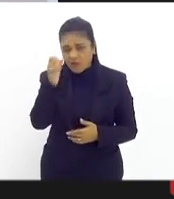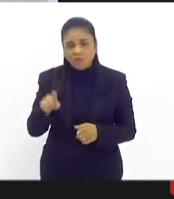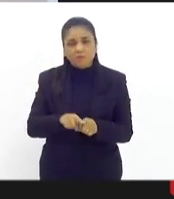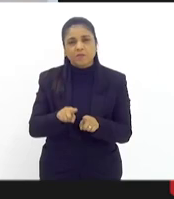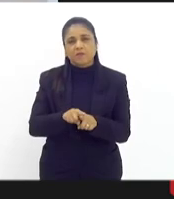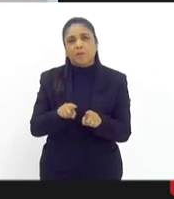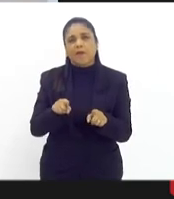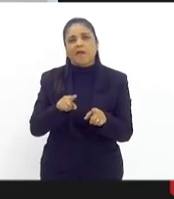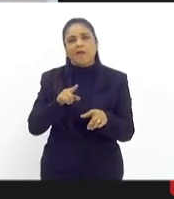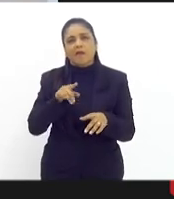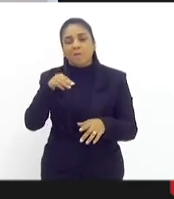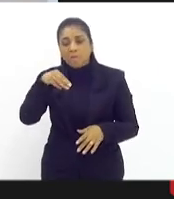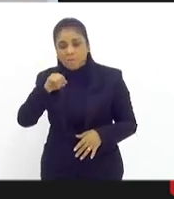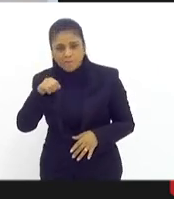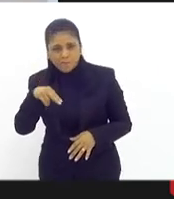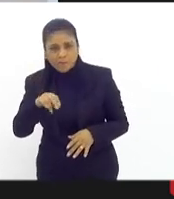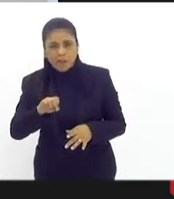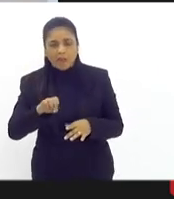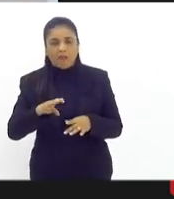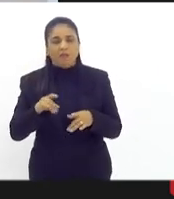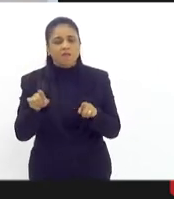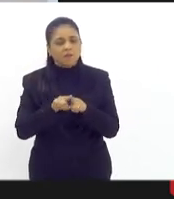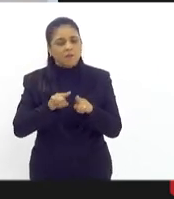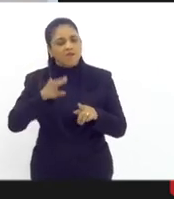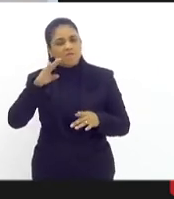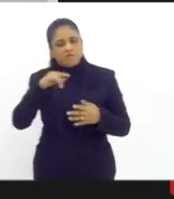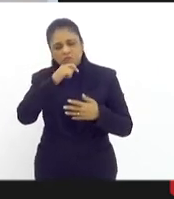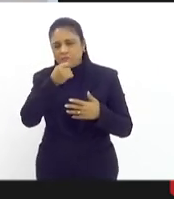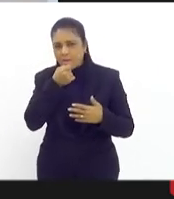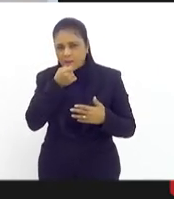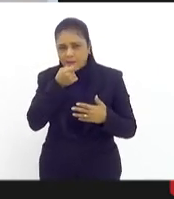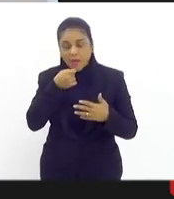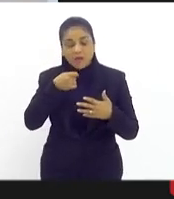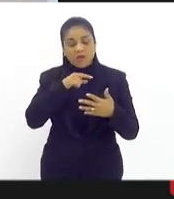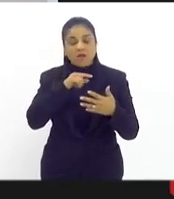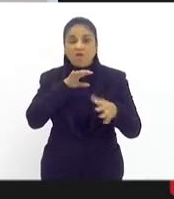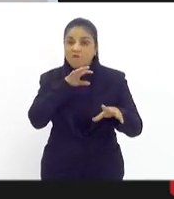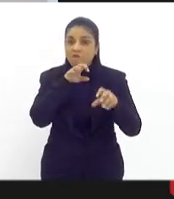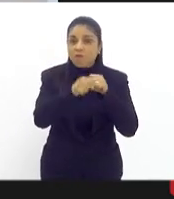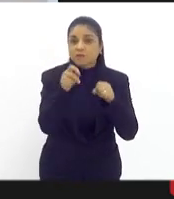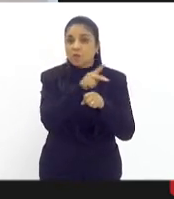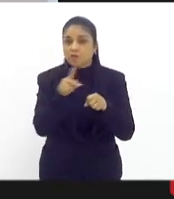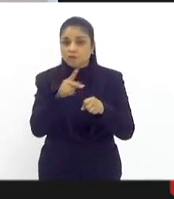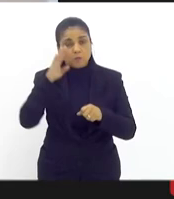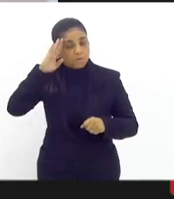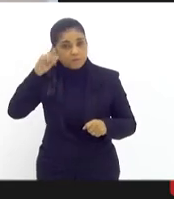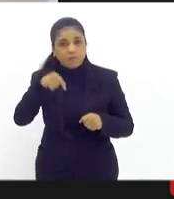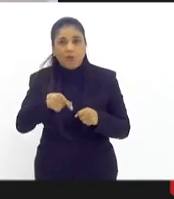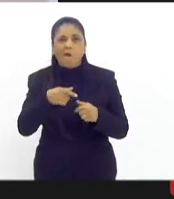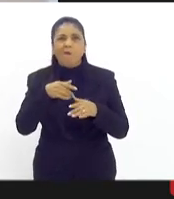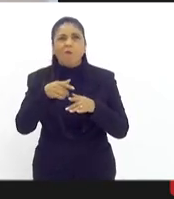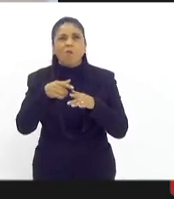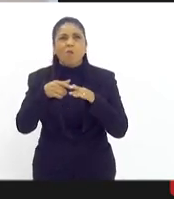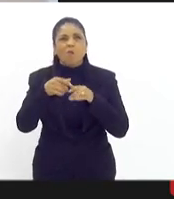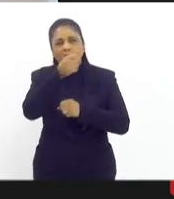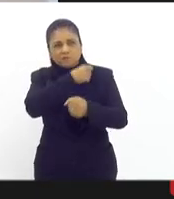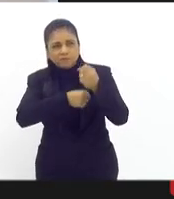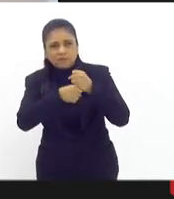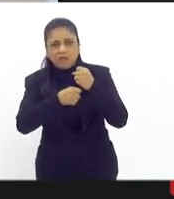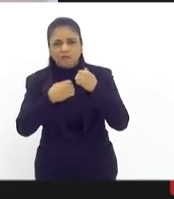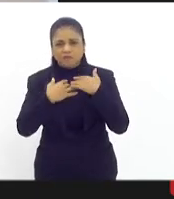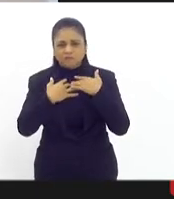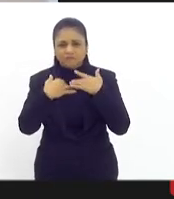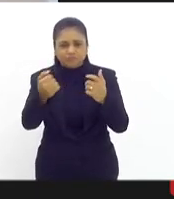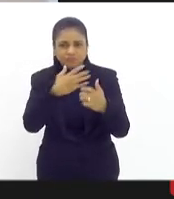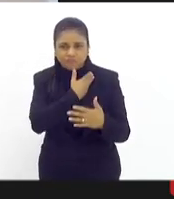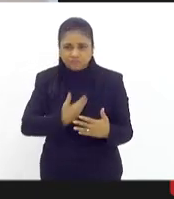questão da formação do professor hoje é fundamental. A gente teve na audiência ano passado, no final do ano, se eu não me engano, da apresentação do